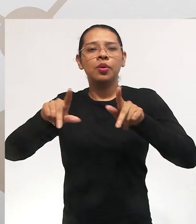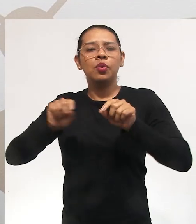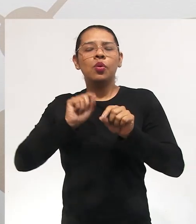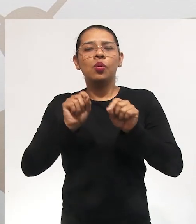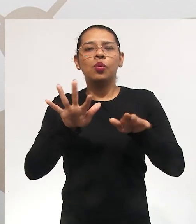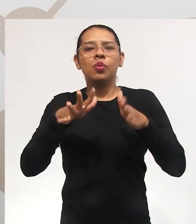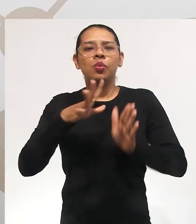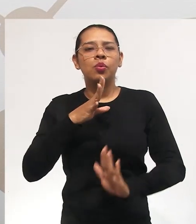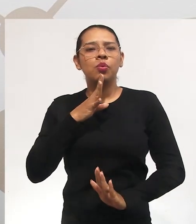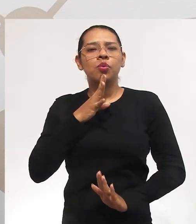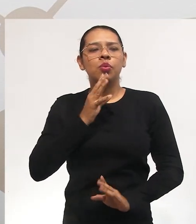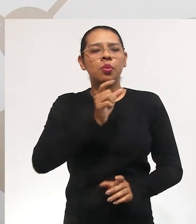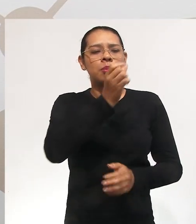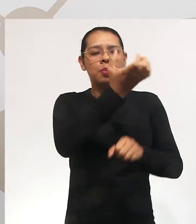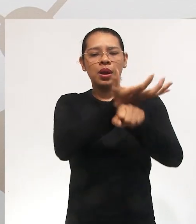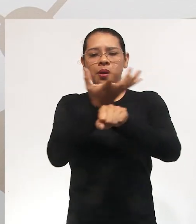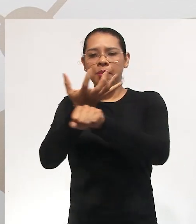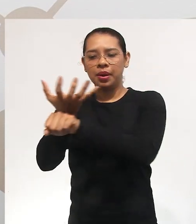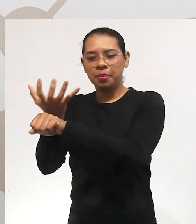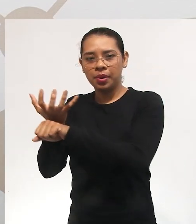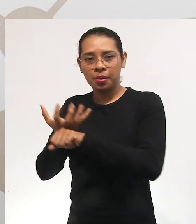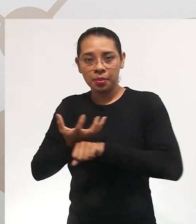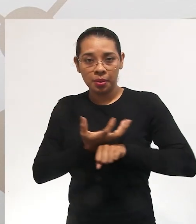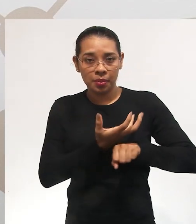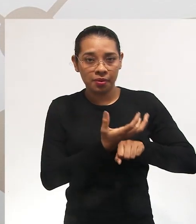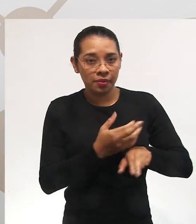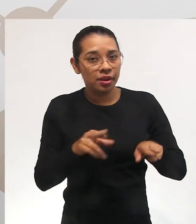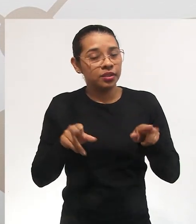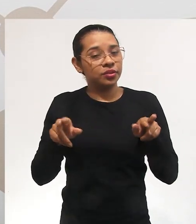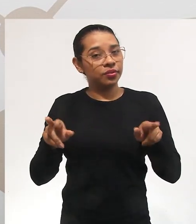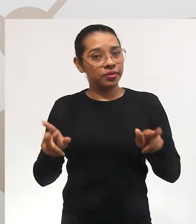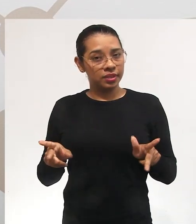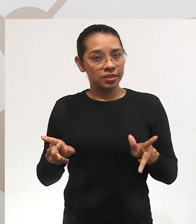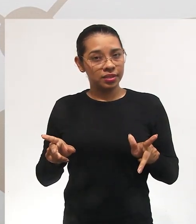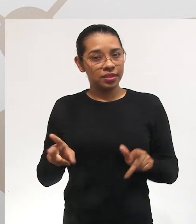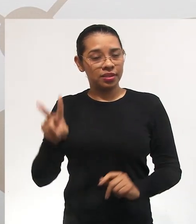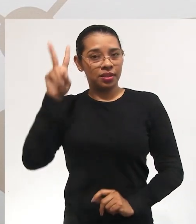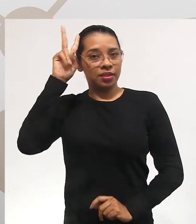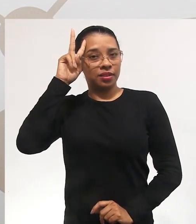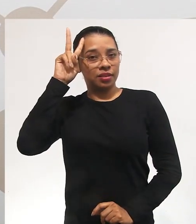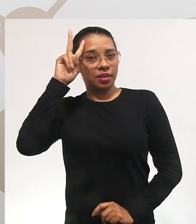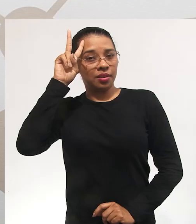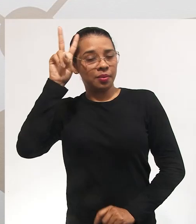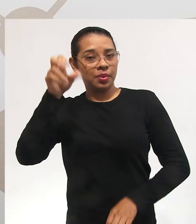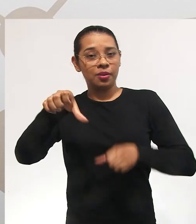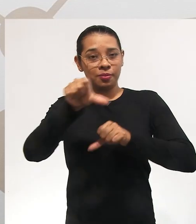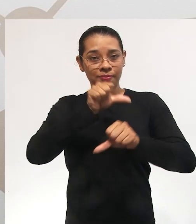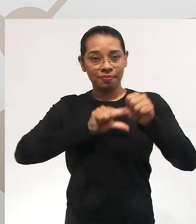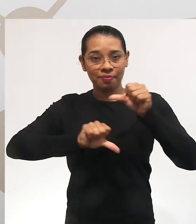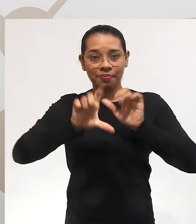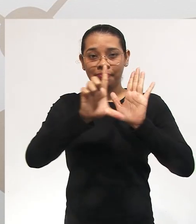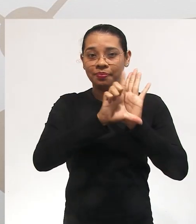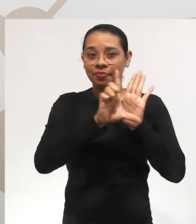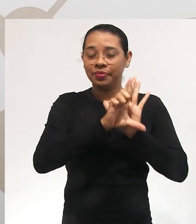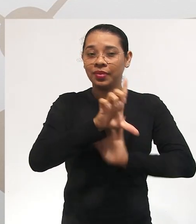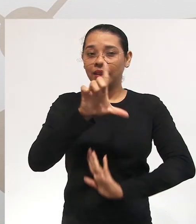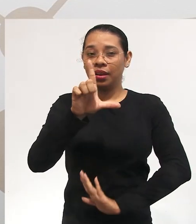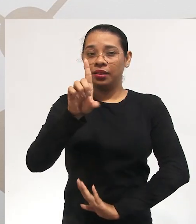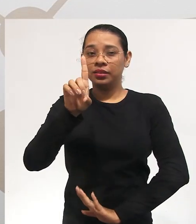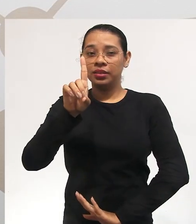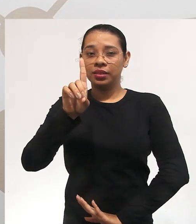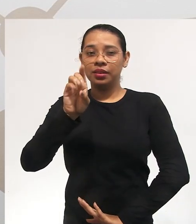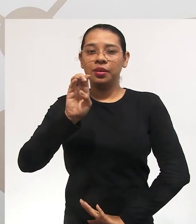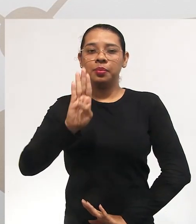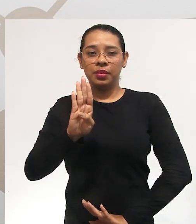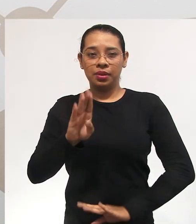área de conhecimento, e só considerando que a LDB foi alterada em 2017